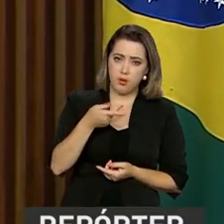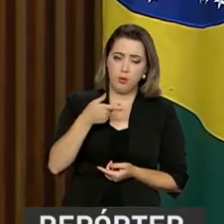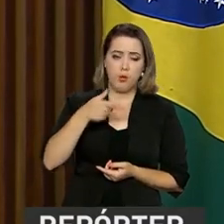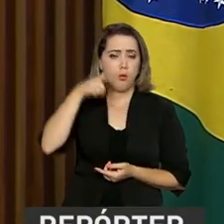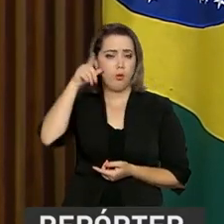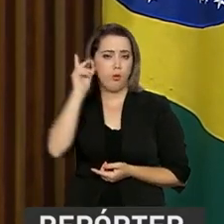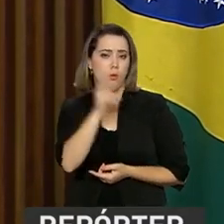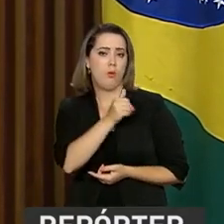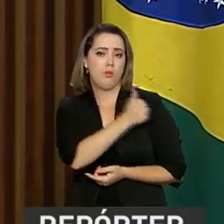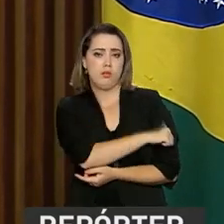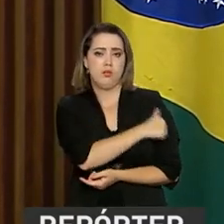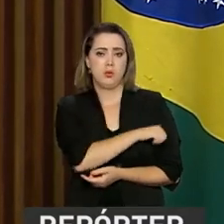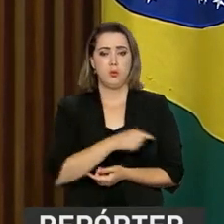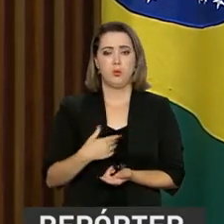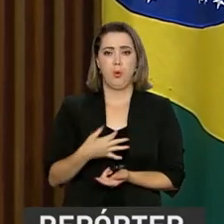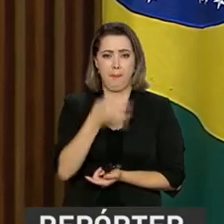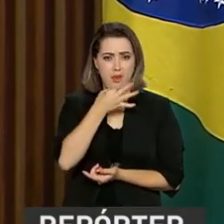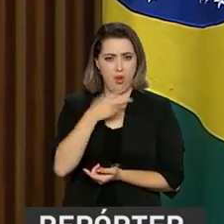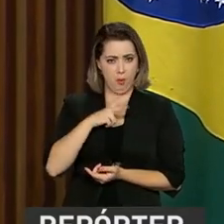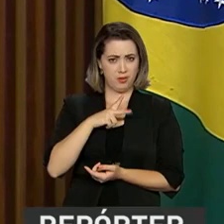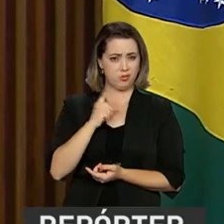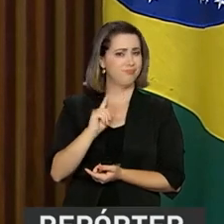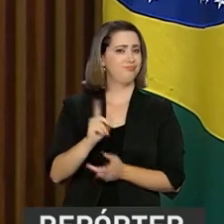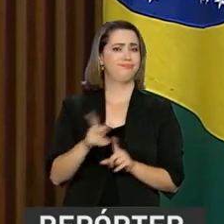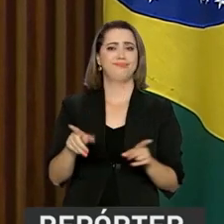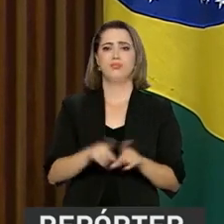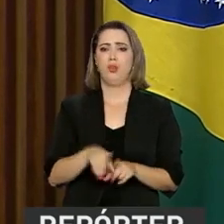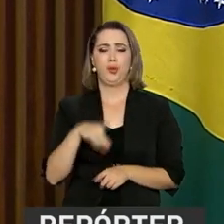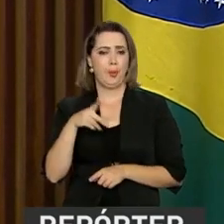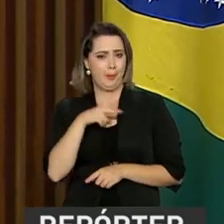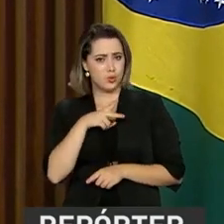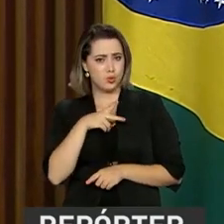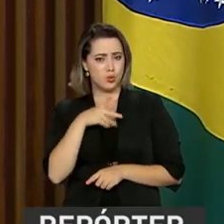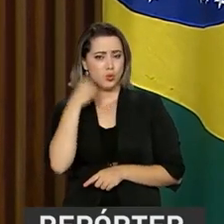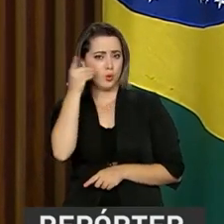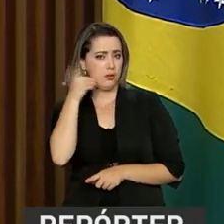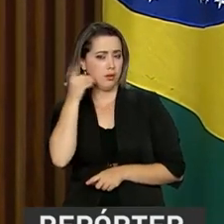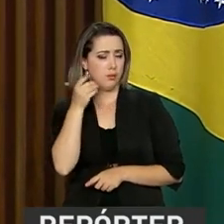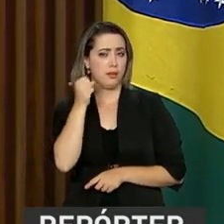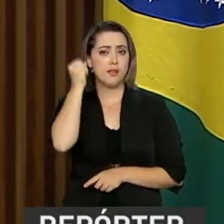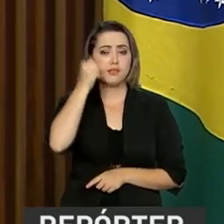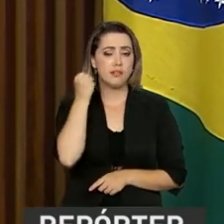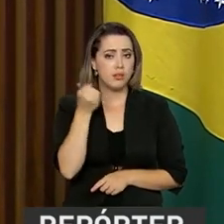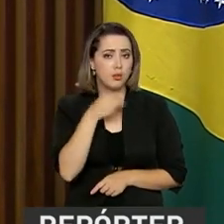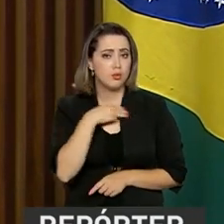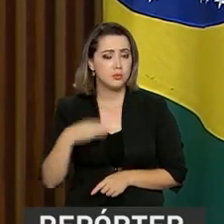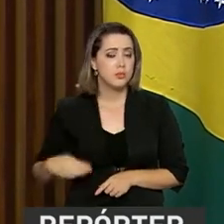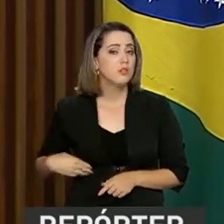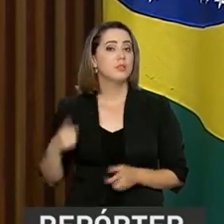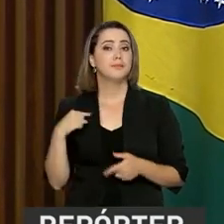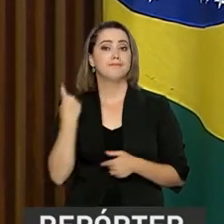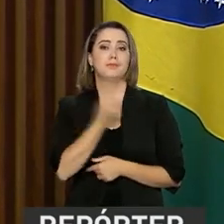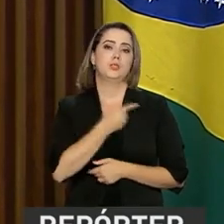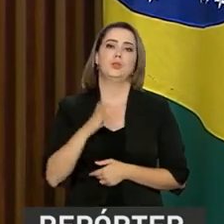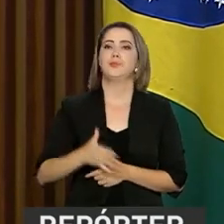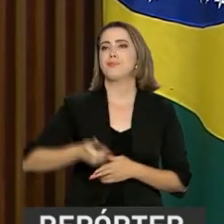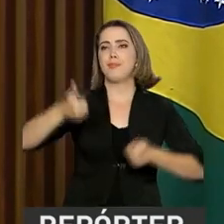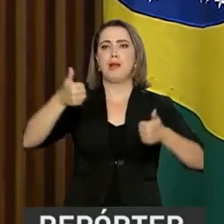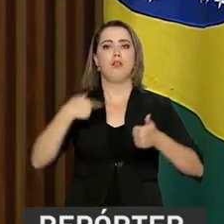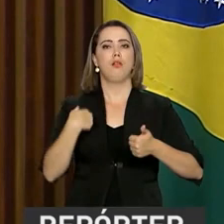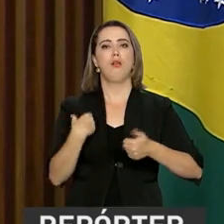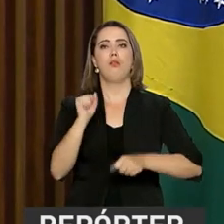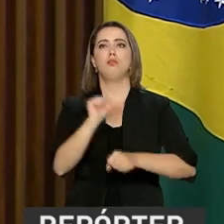opinião na opinião minha opinião dos deputados opinião do senadores opinião dos ministros para nós seria muito mais